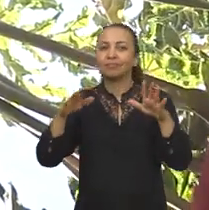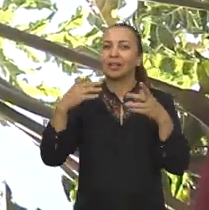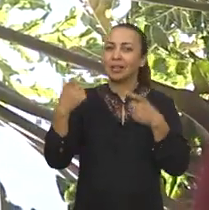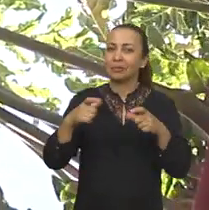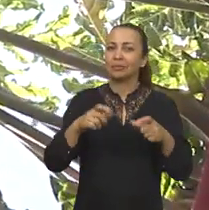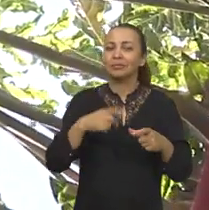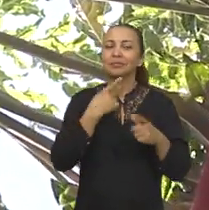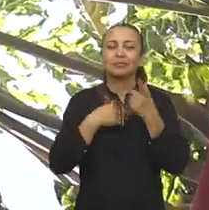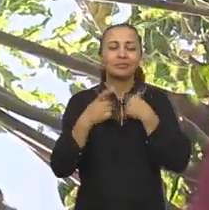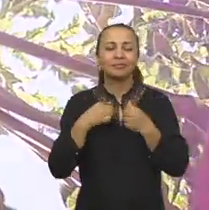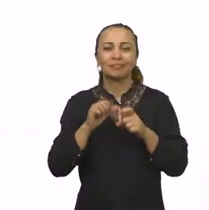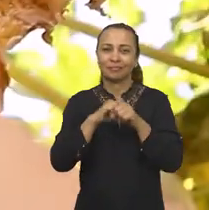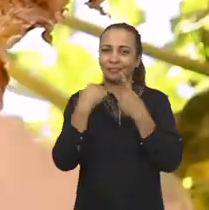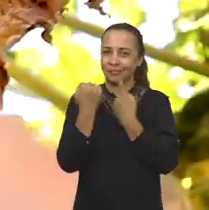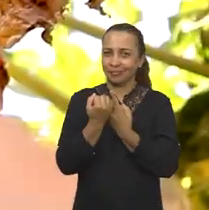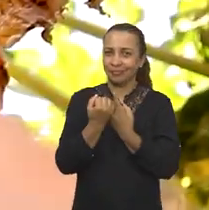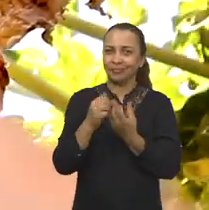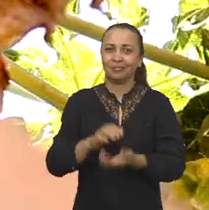às necessidades da sociedade.